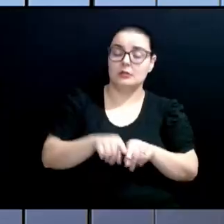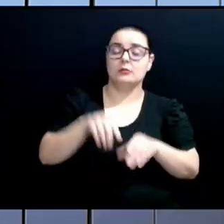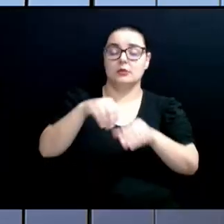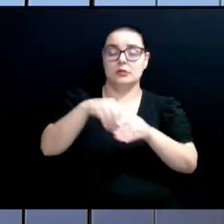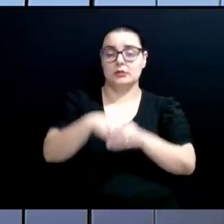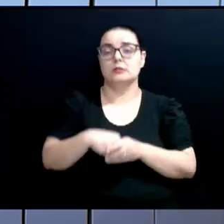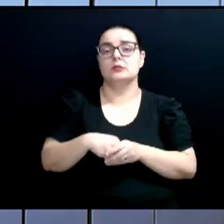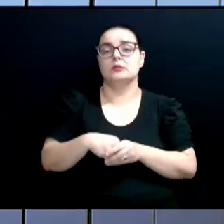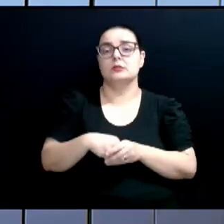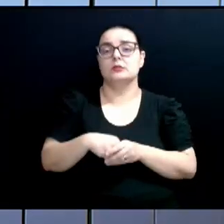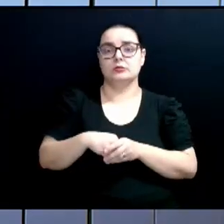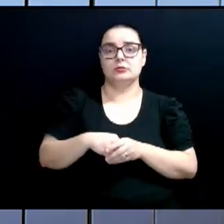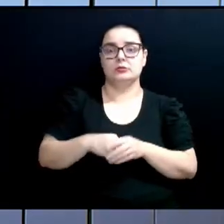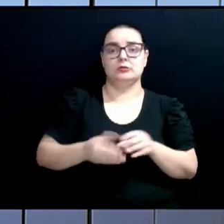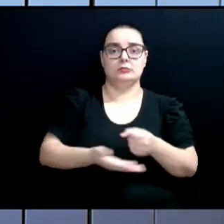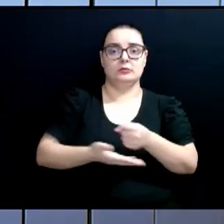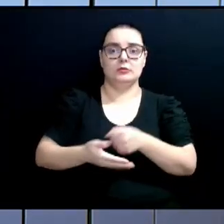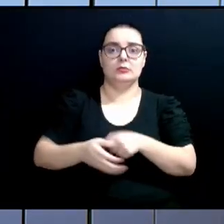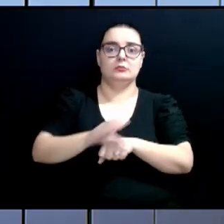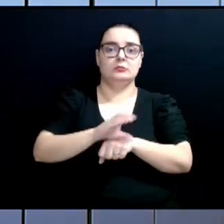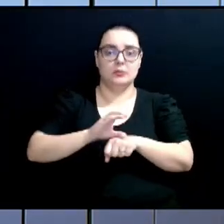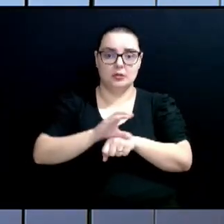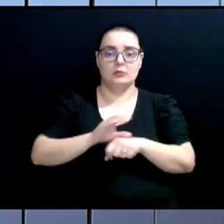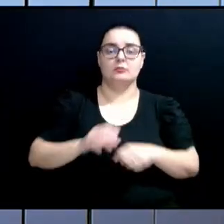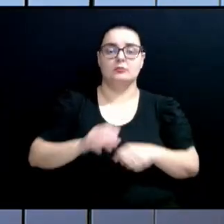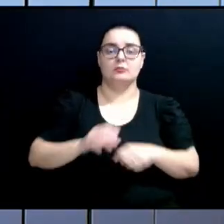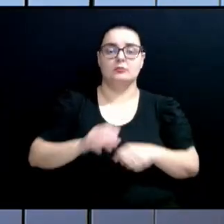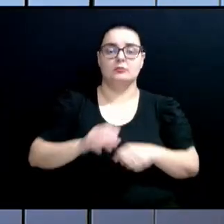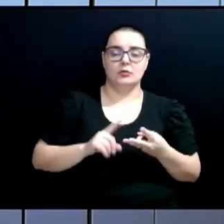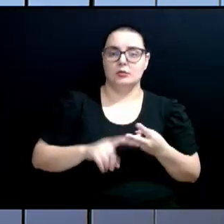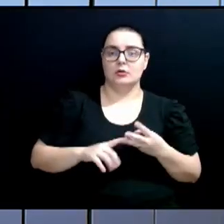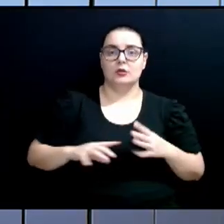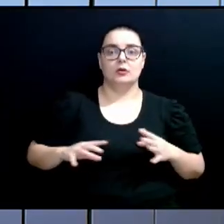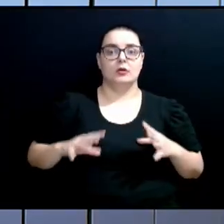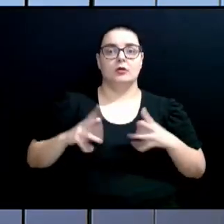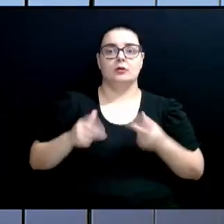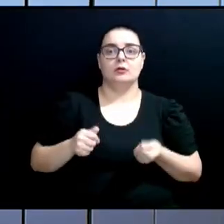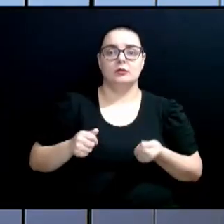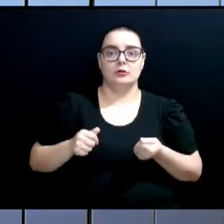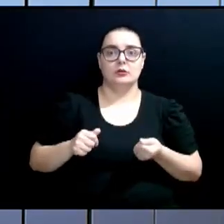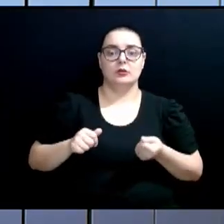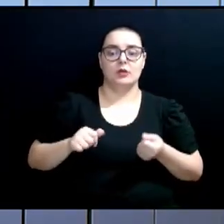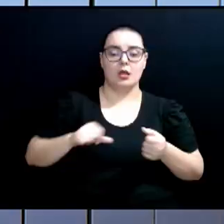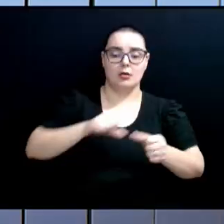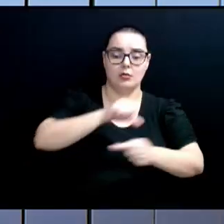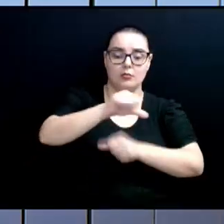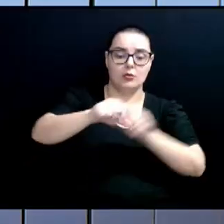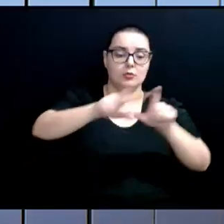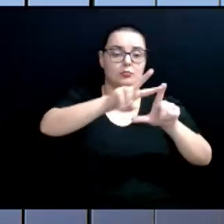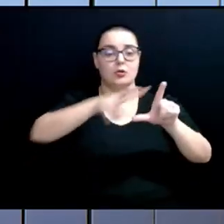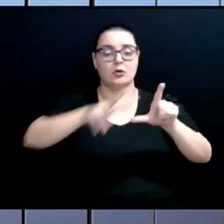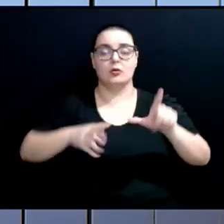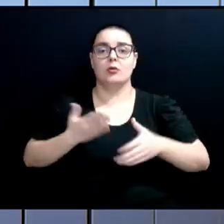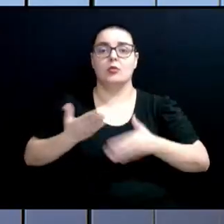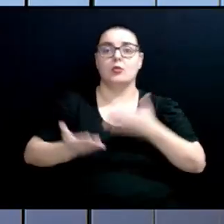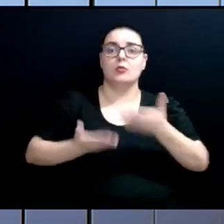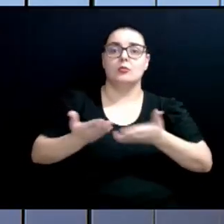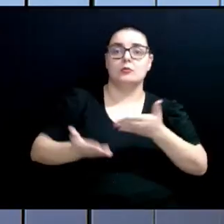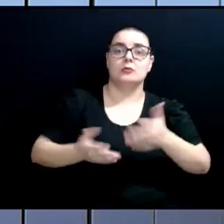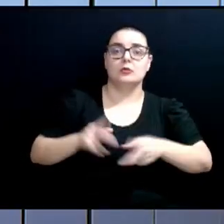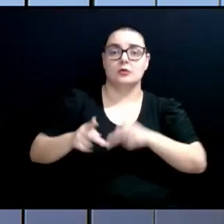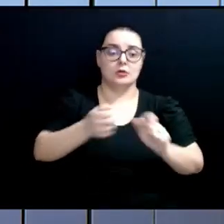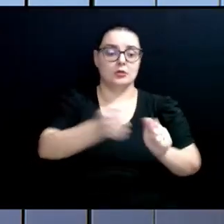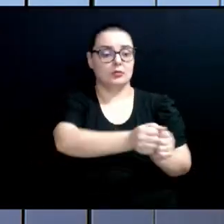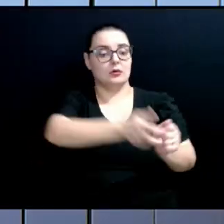suas bases na Constituição. Toda a questão da mudança de parâmetros sobre como tratar as populações indígenas na